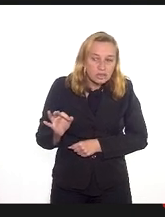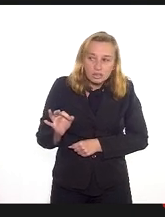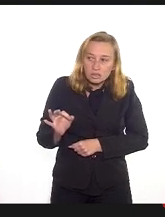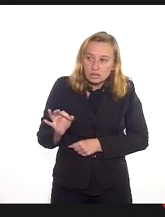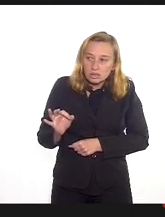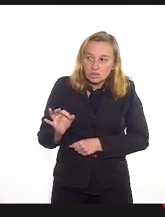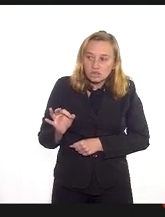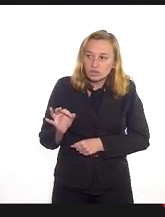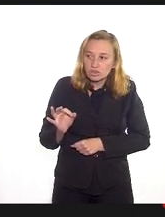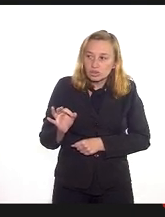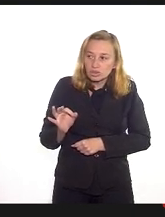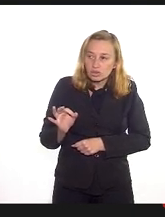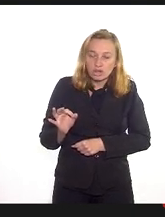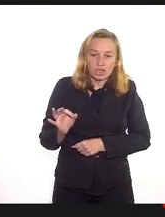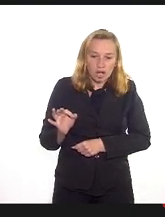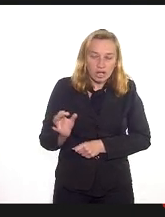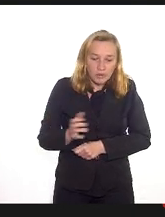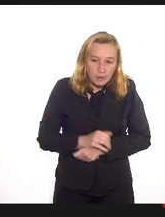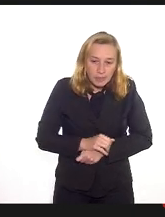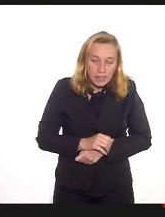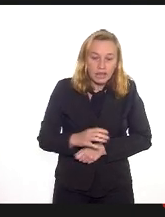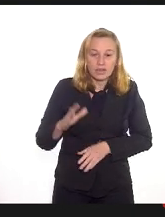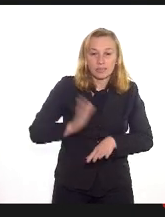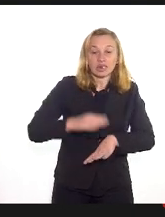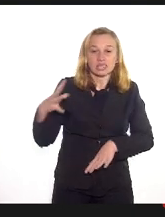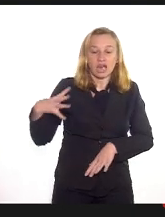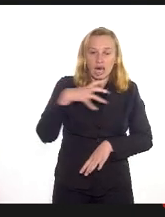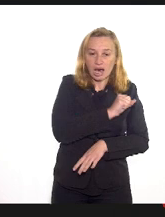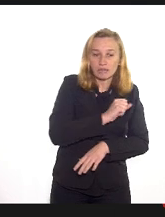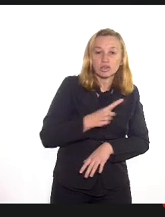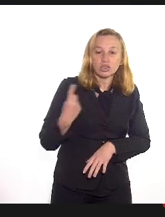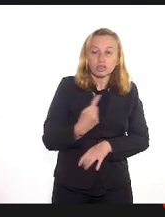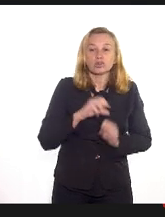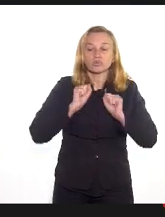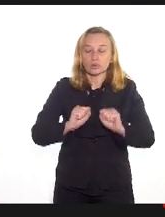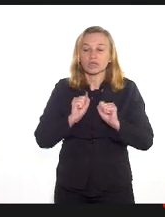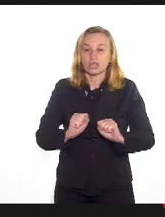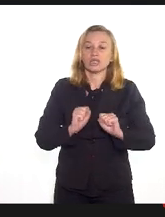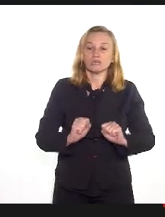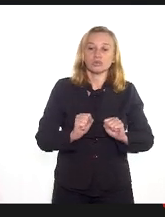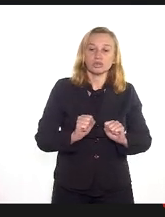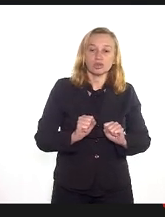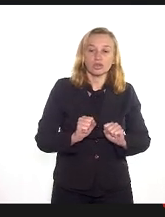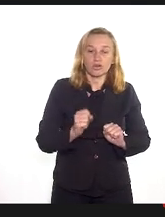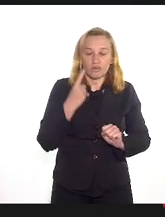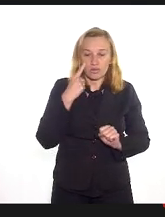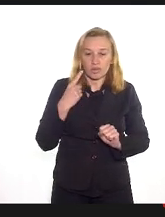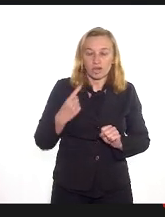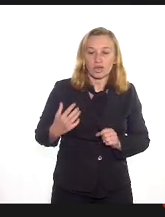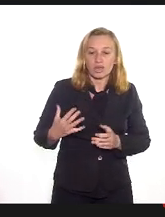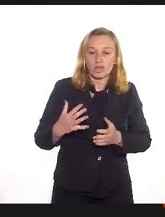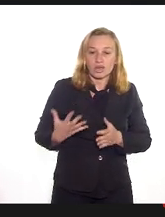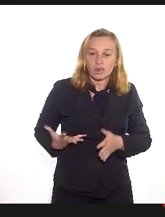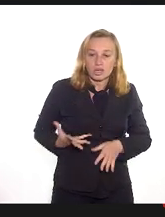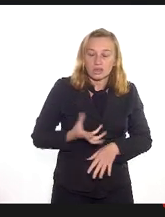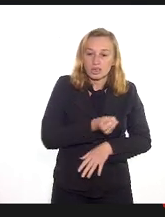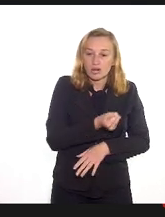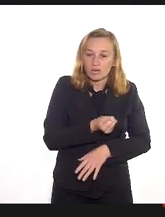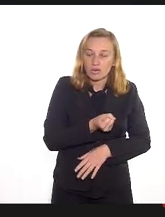E, no nosso ponto de vista, é o que mais rapidamente nós poderíamos buscar em resgatar esse